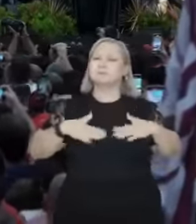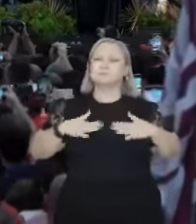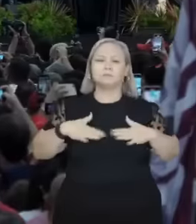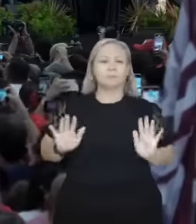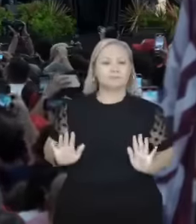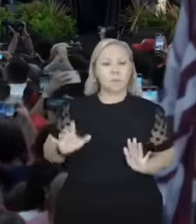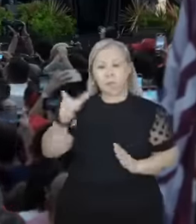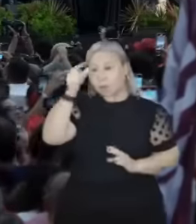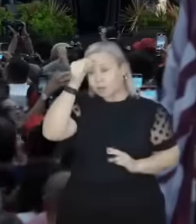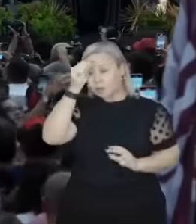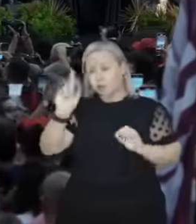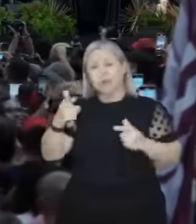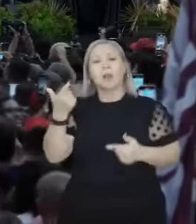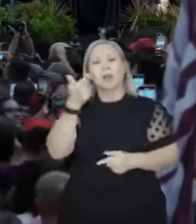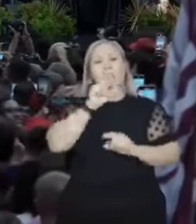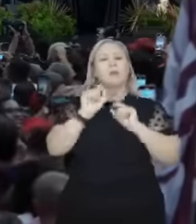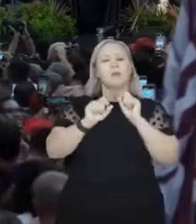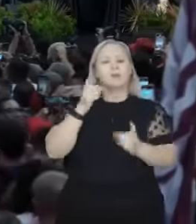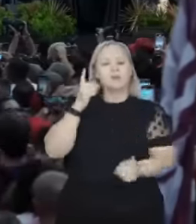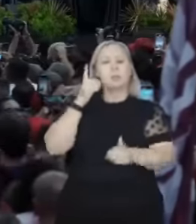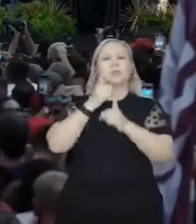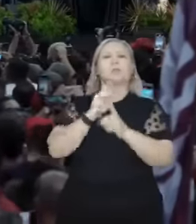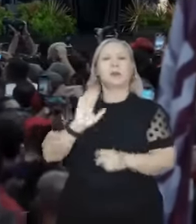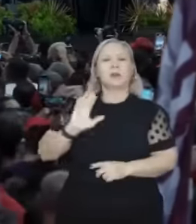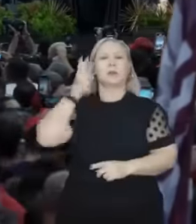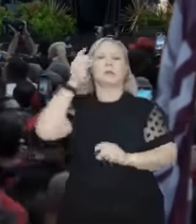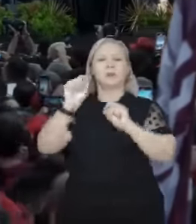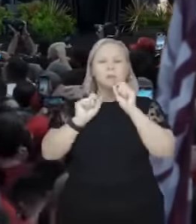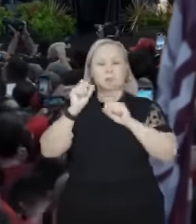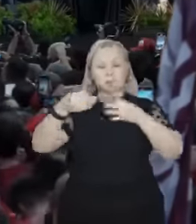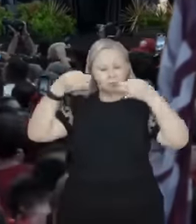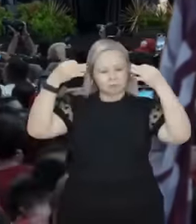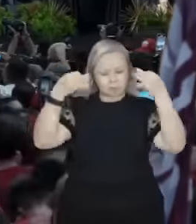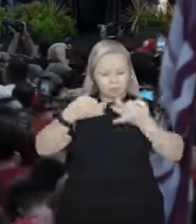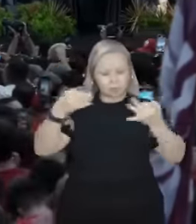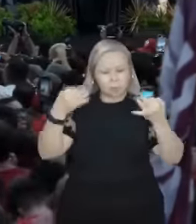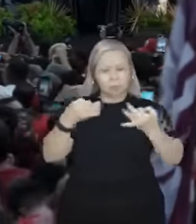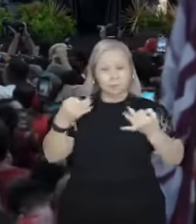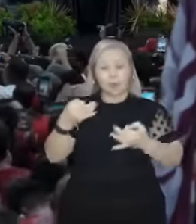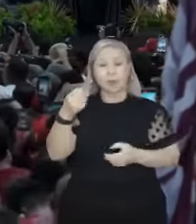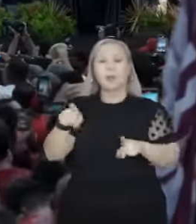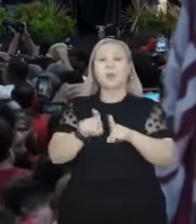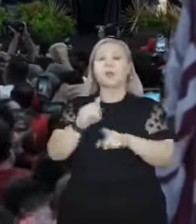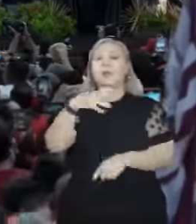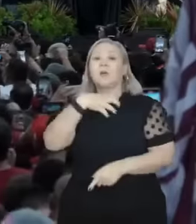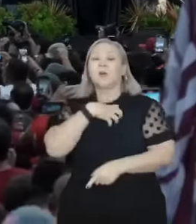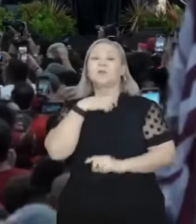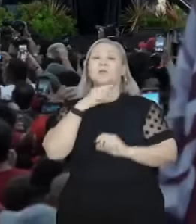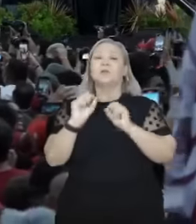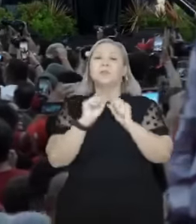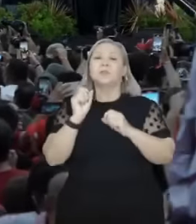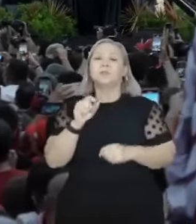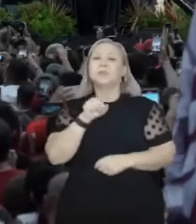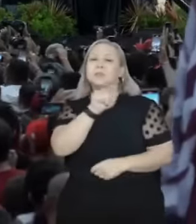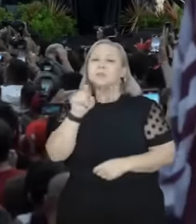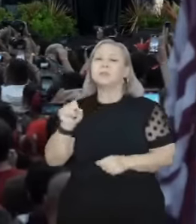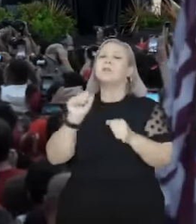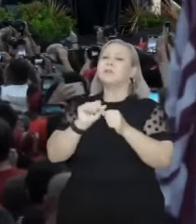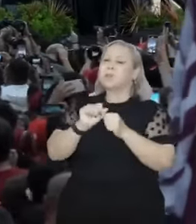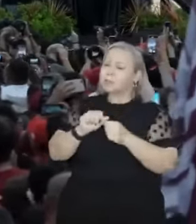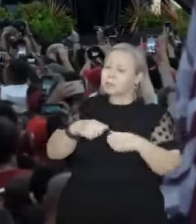encontrar as soluções perfeitas. Da mesma forma, sabe, que você fez isso, nós temos que ajudar esse